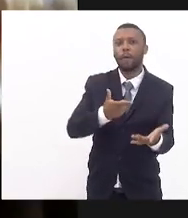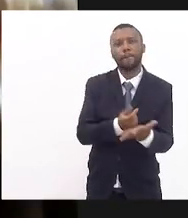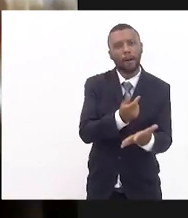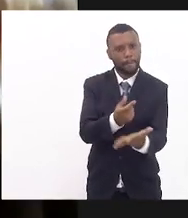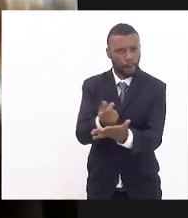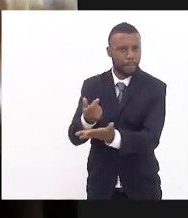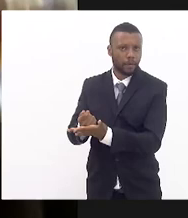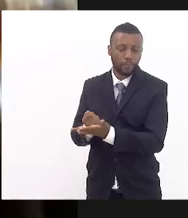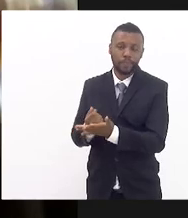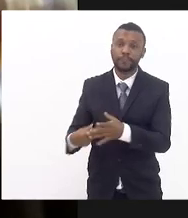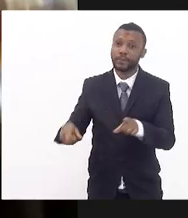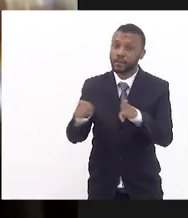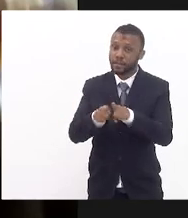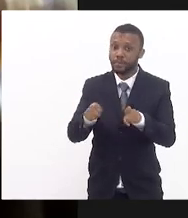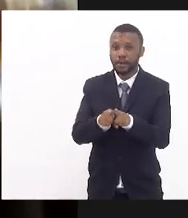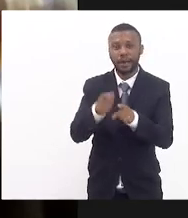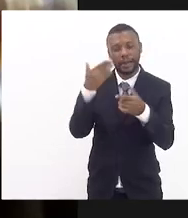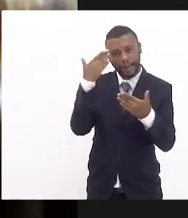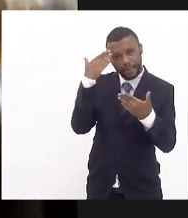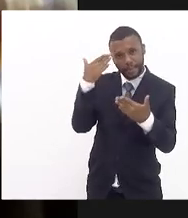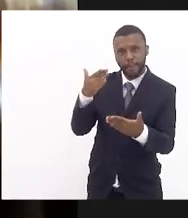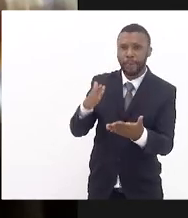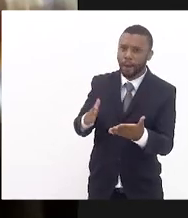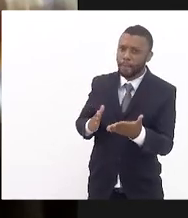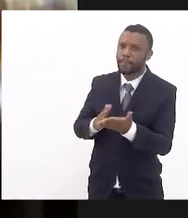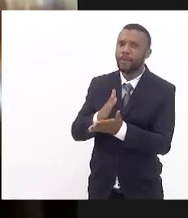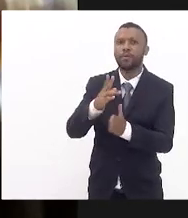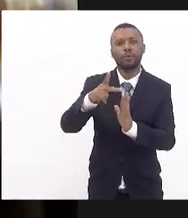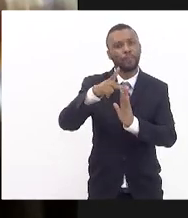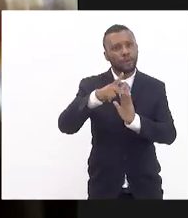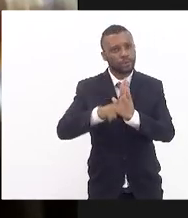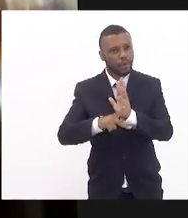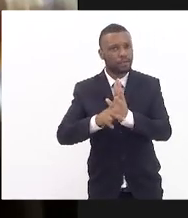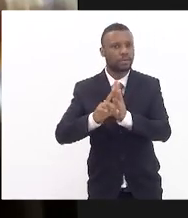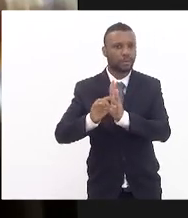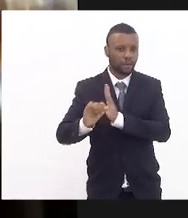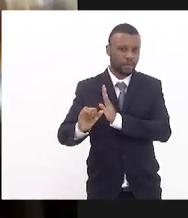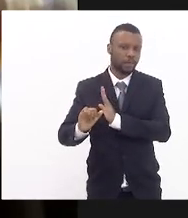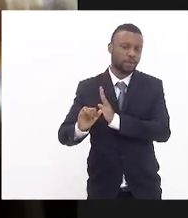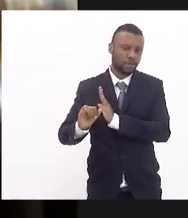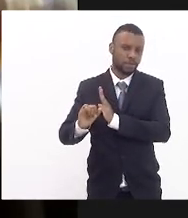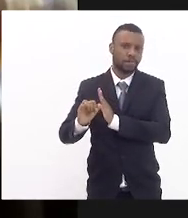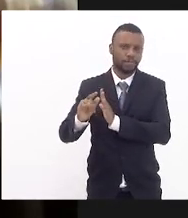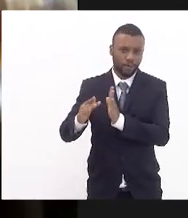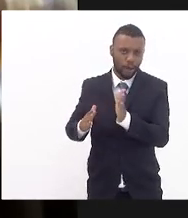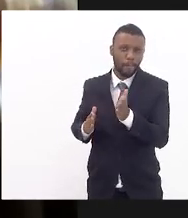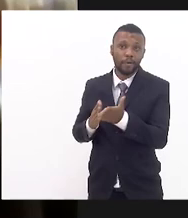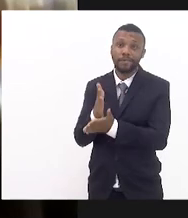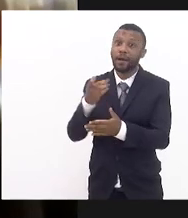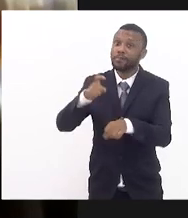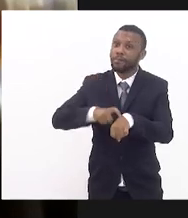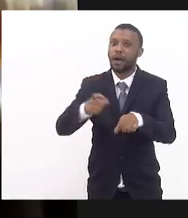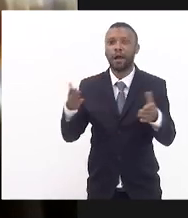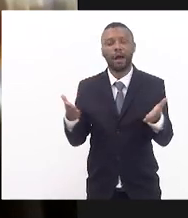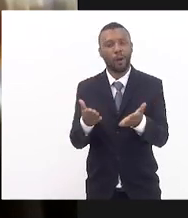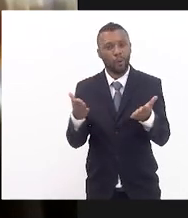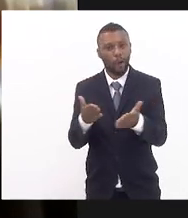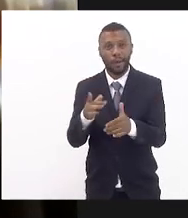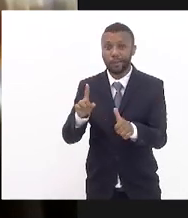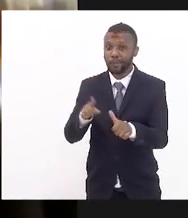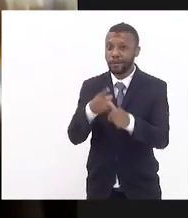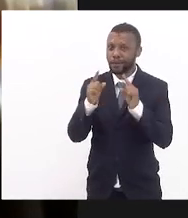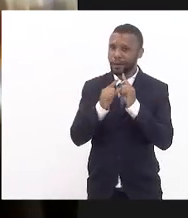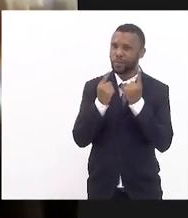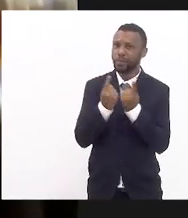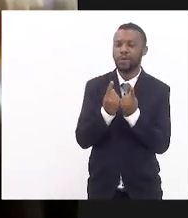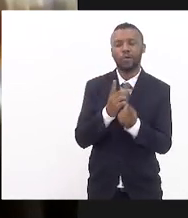é agradecer aí pela aprovação desse projeto meu, que foi aprovado agora, na primeira sessão do